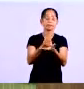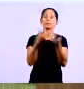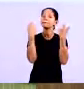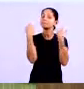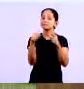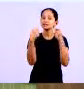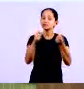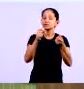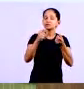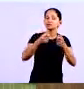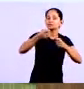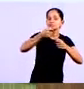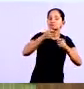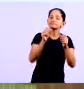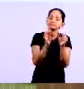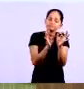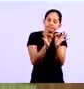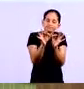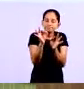que desenvolver isso, é uma forma da gente